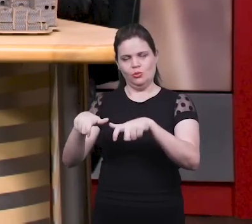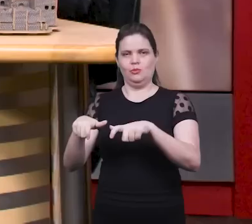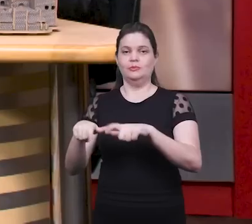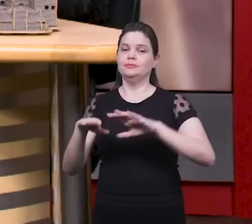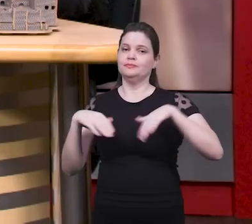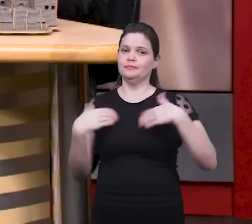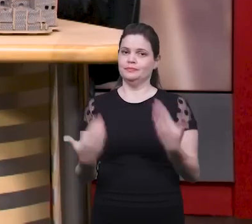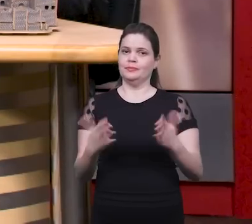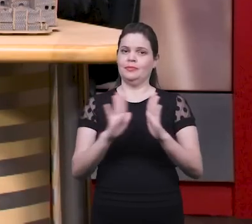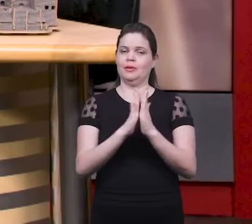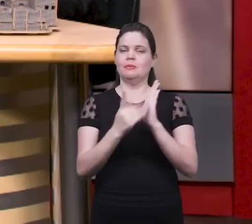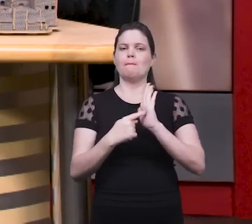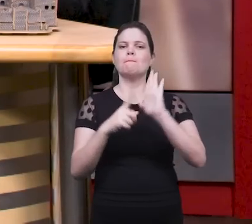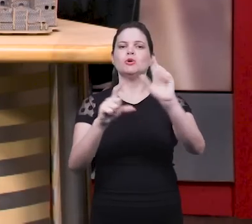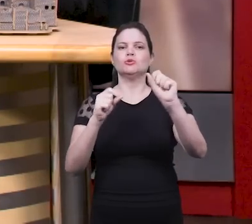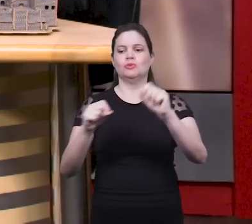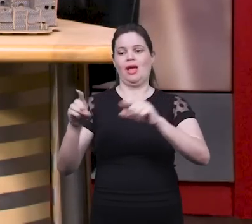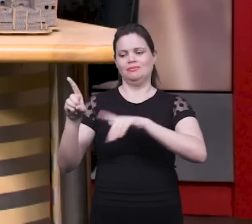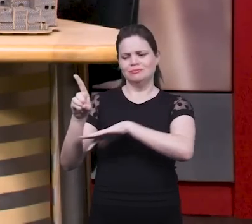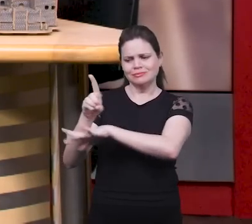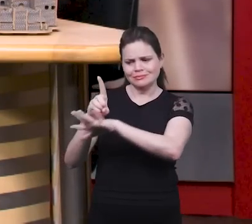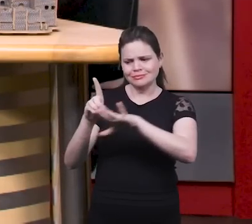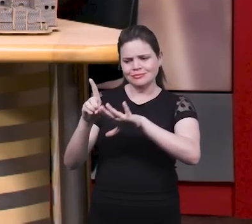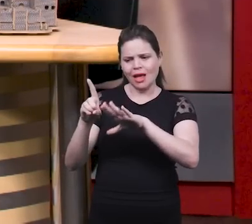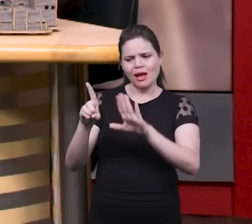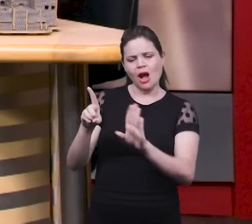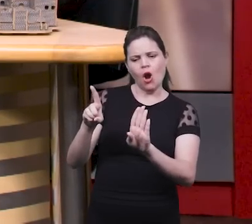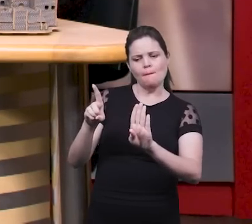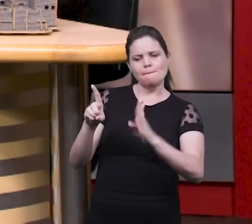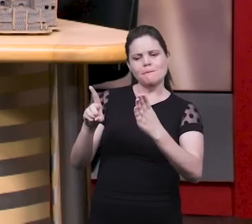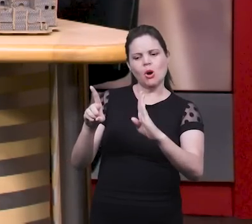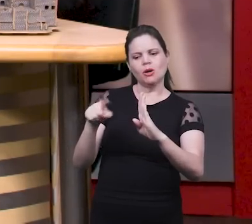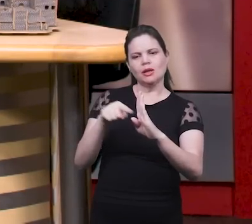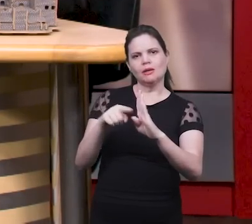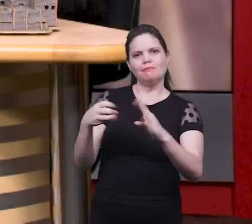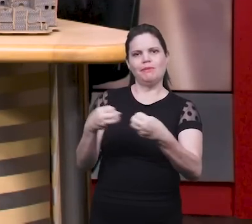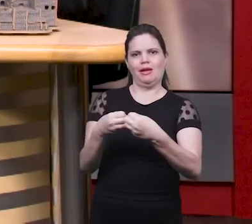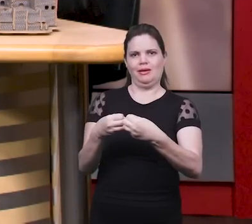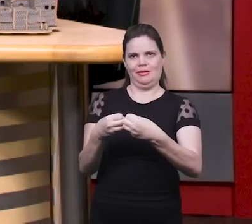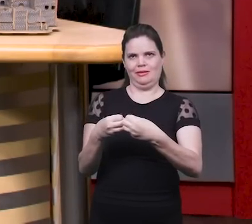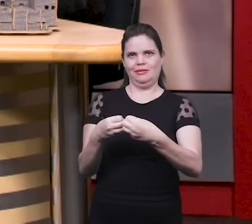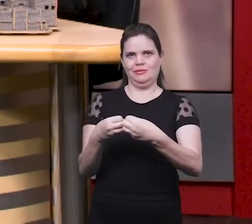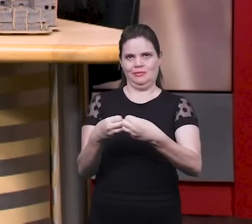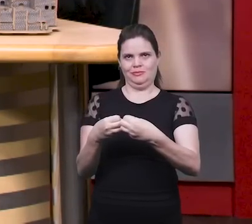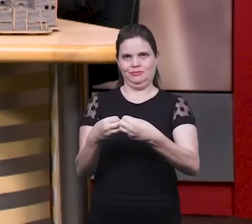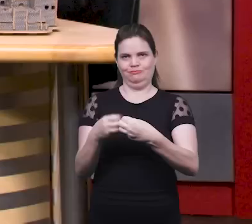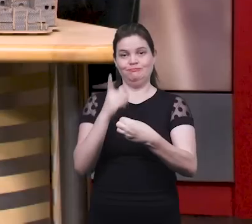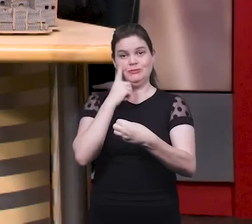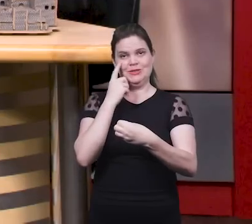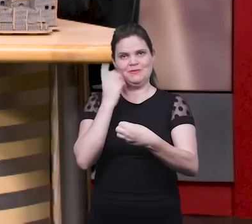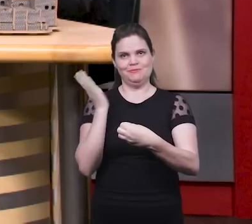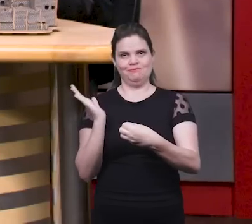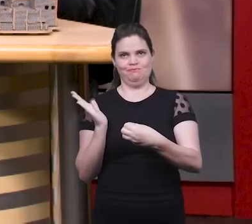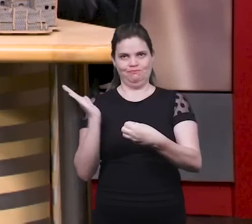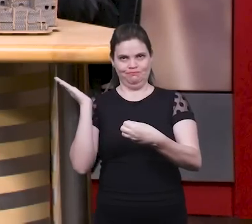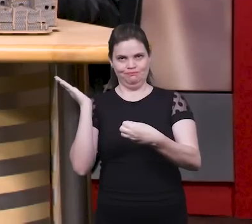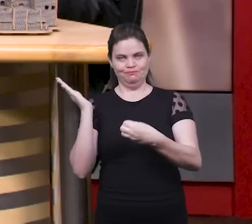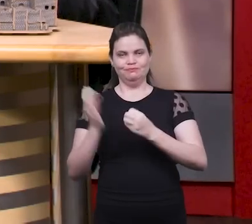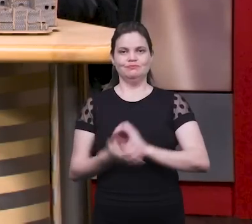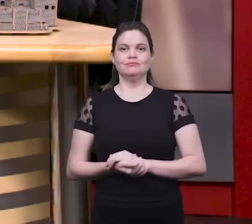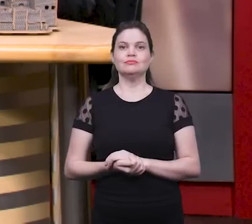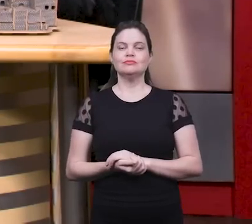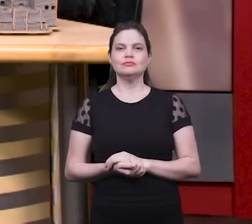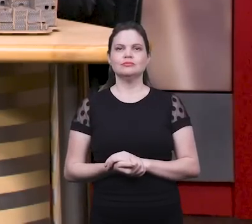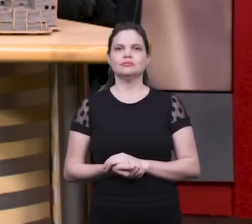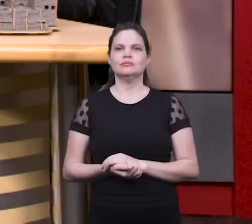de Betesda próximo à Porta das Ovelhas. Aqui a Porta das Ovelhas, aqui o tanque de Betesda, que